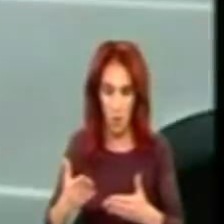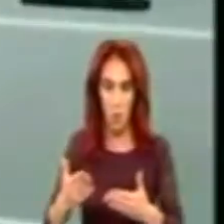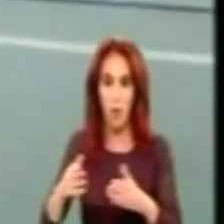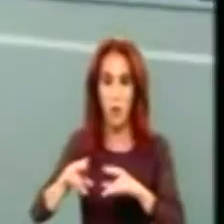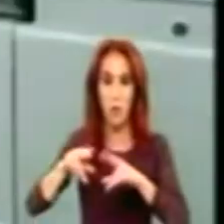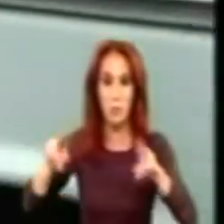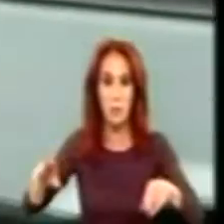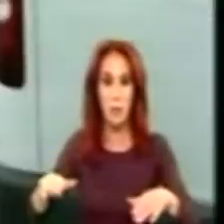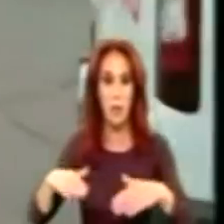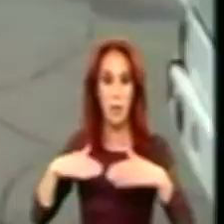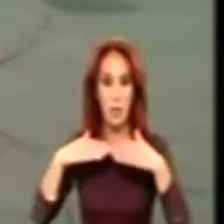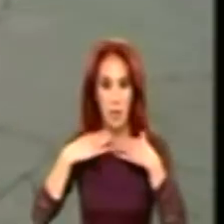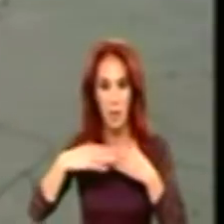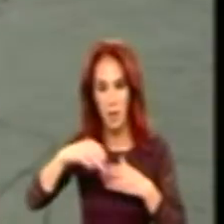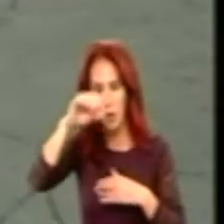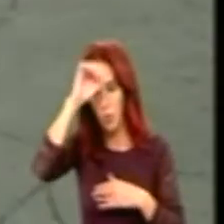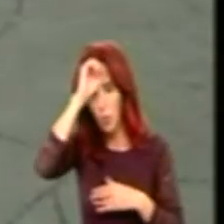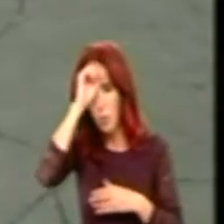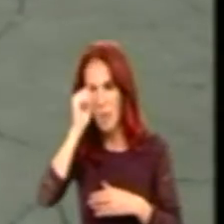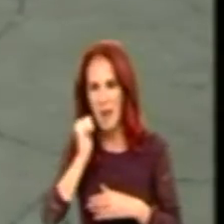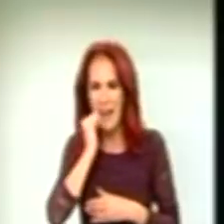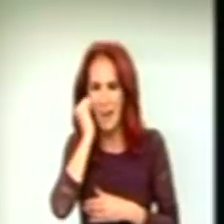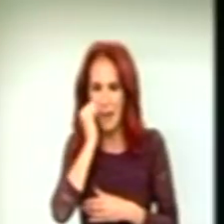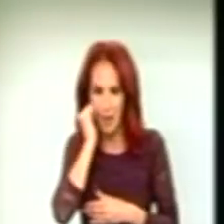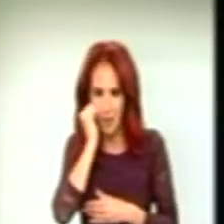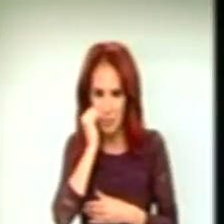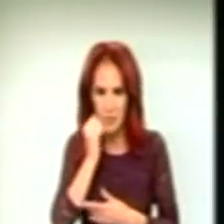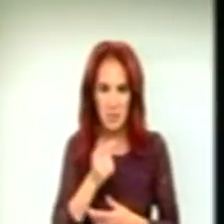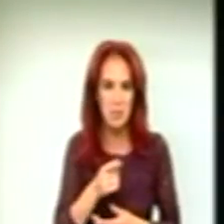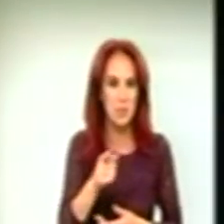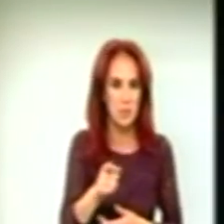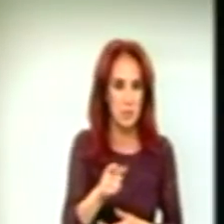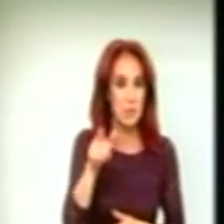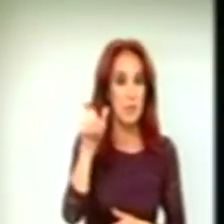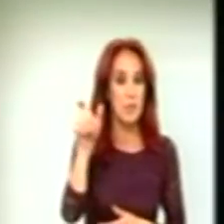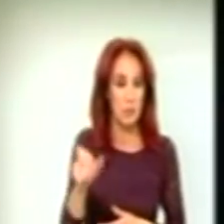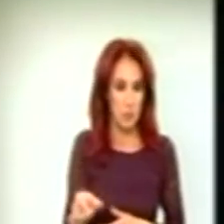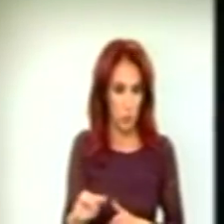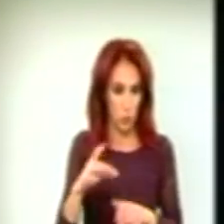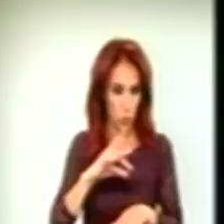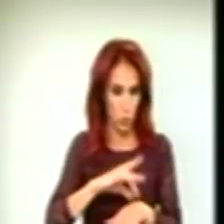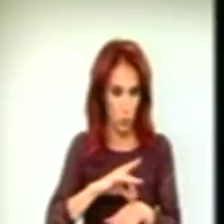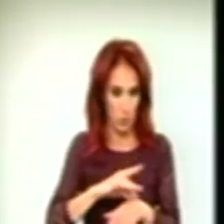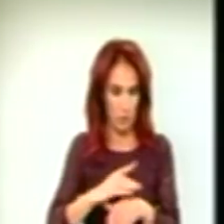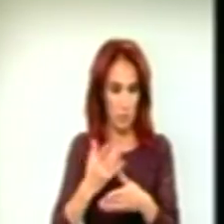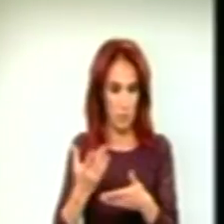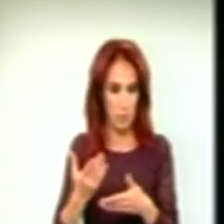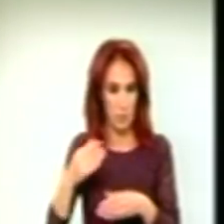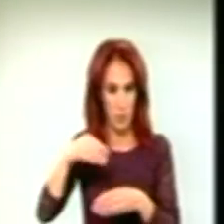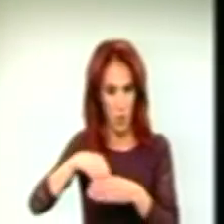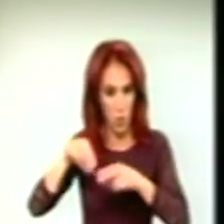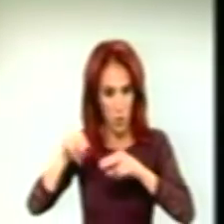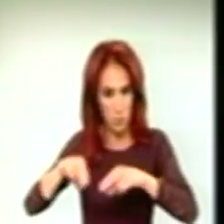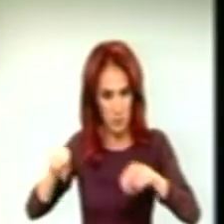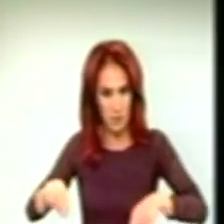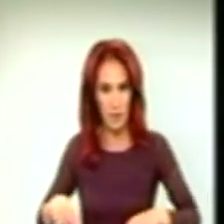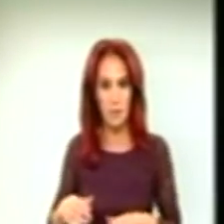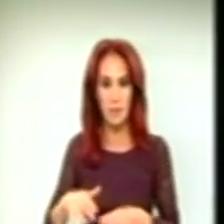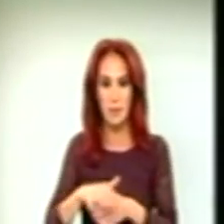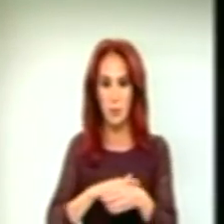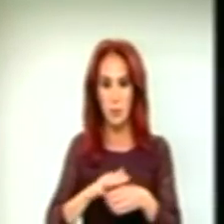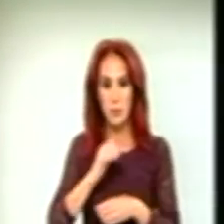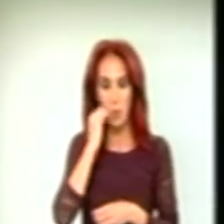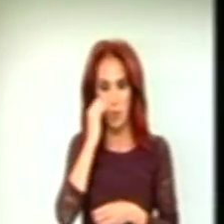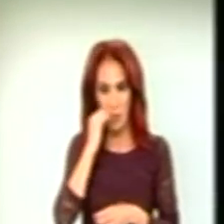da ex-União Soviética. Mas eu quero também lembrar que o veneno é um recurso muito antigo para acabar com a vida de